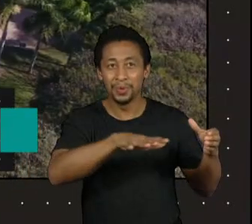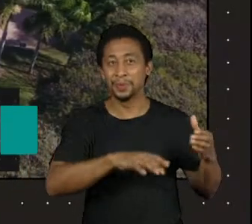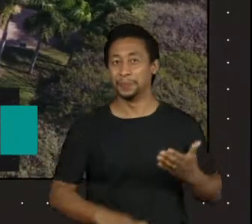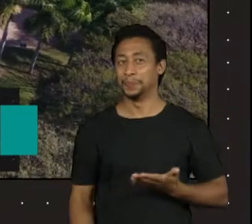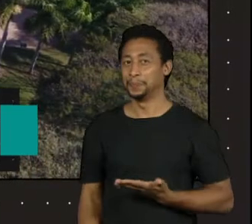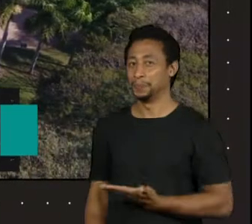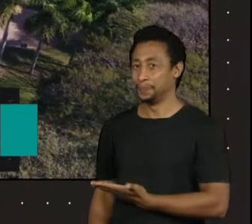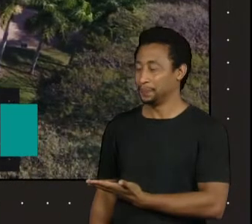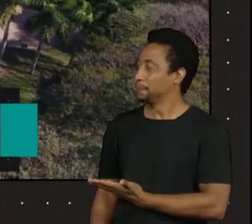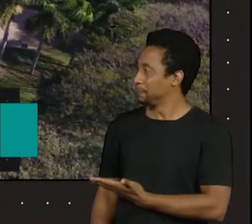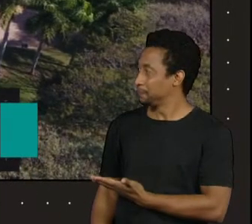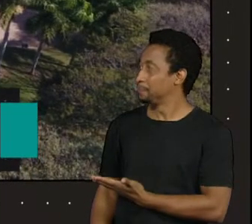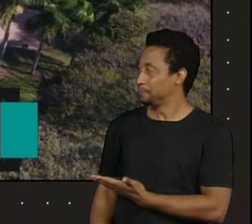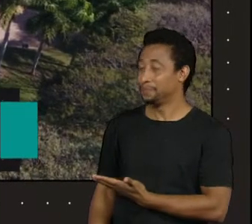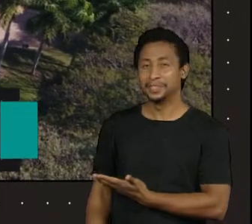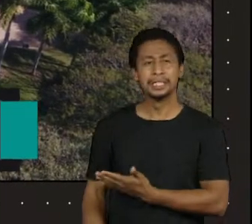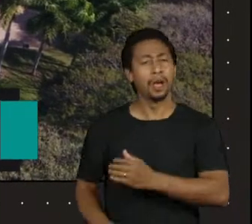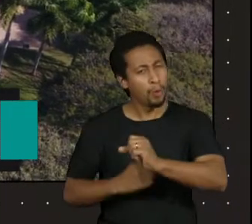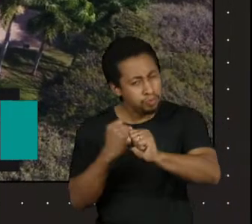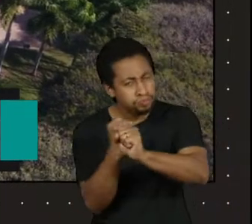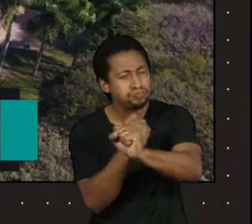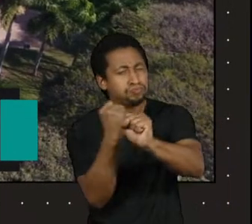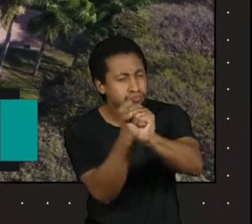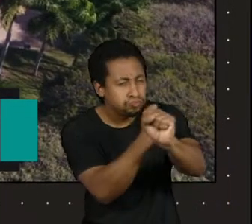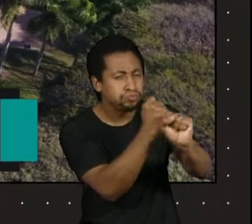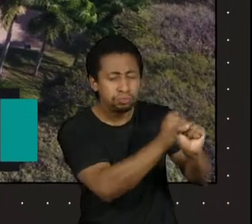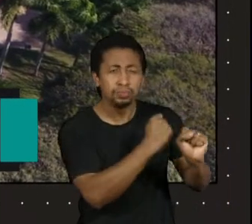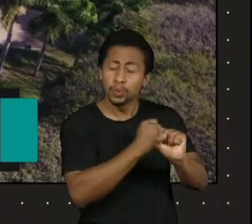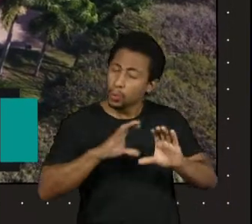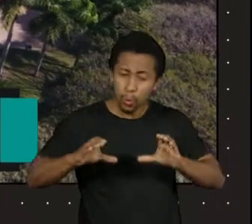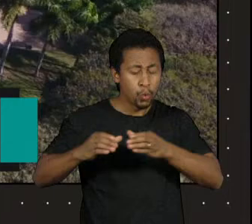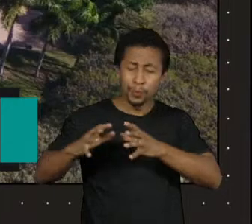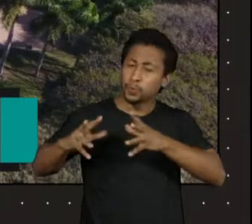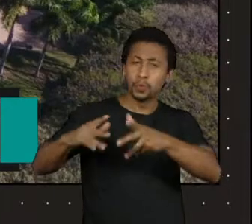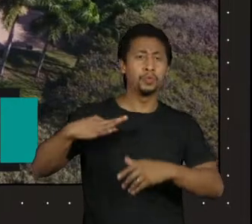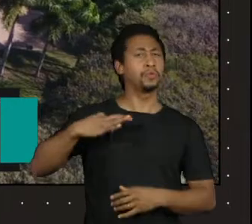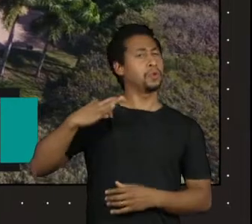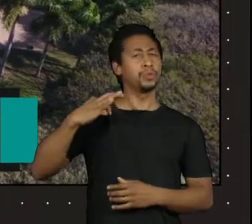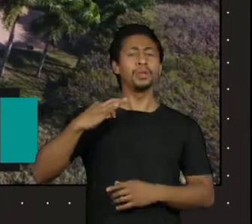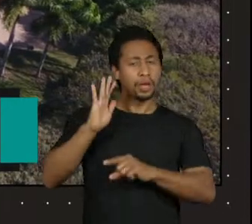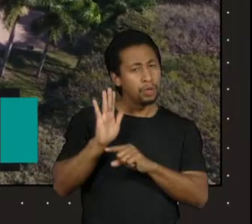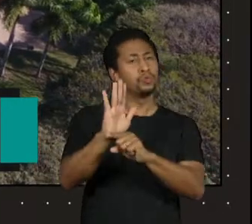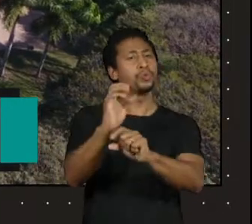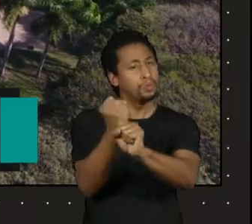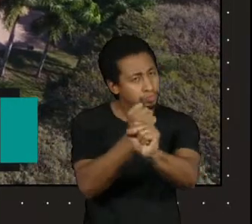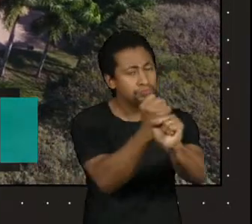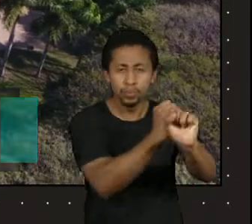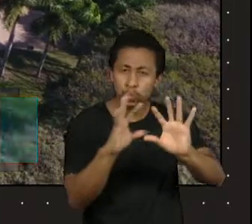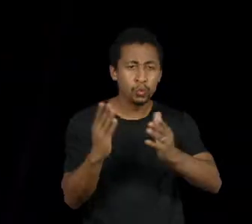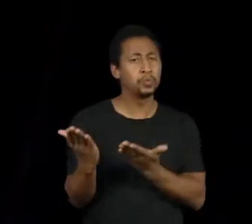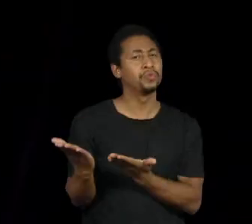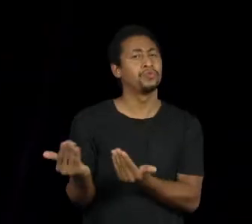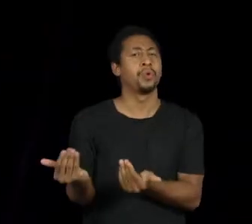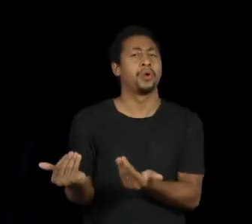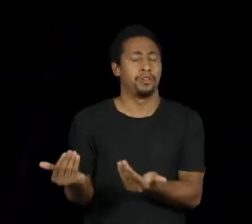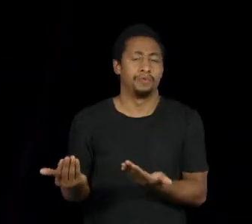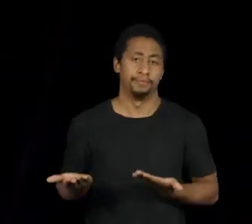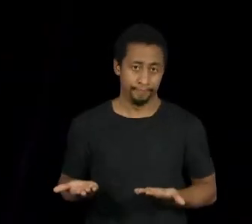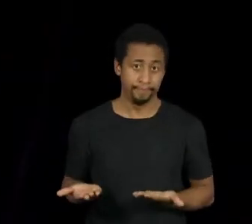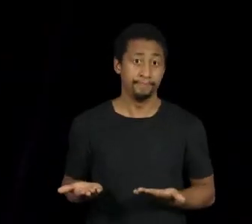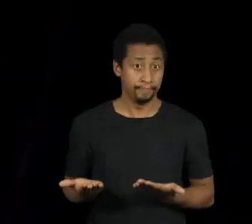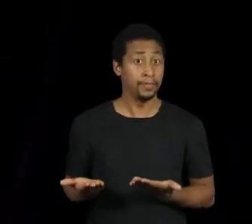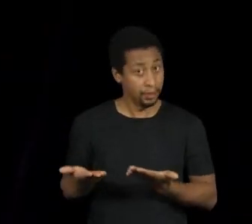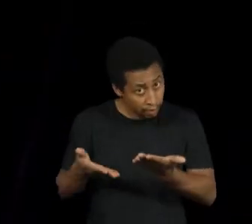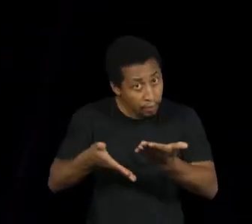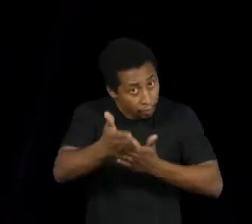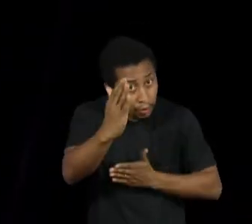de Indaiatuba, foi construído em grande parte nessa base, né? Dos noviços que vão